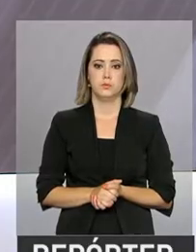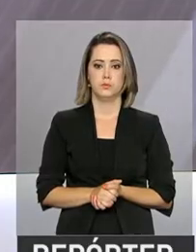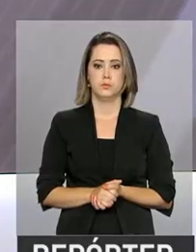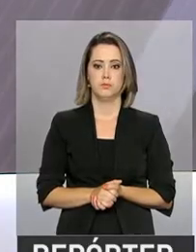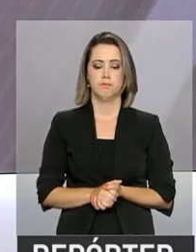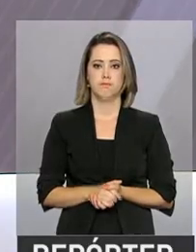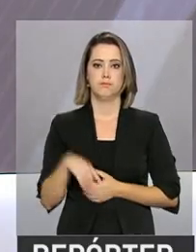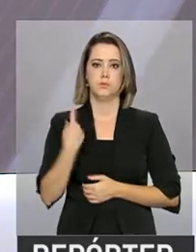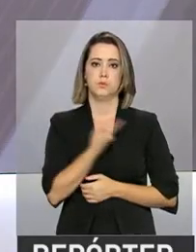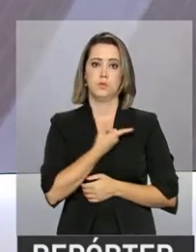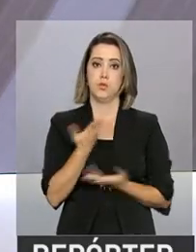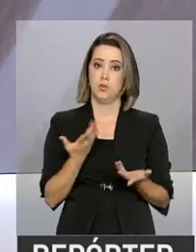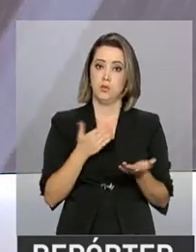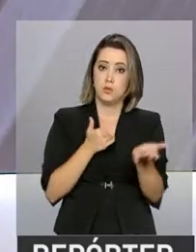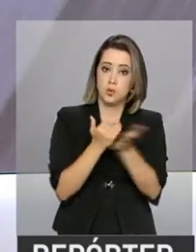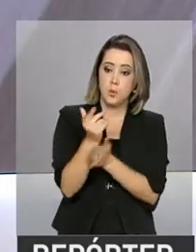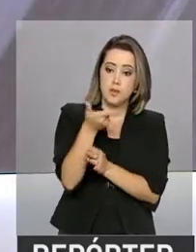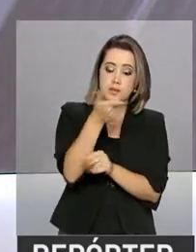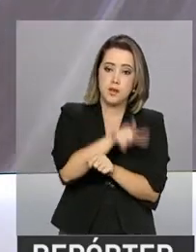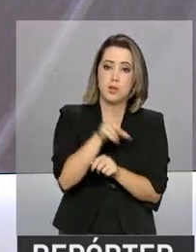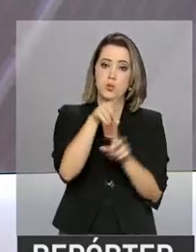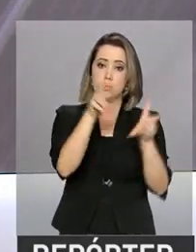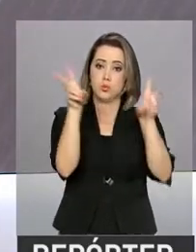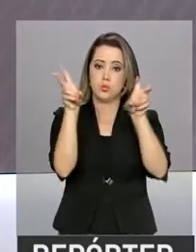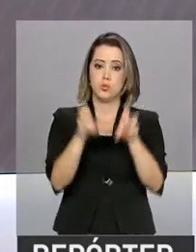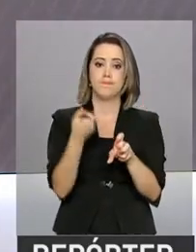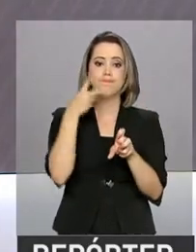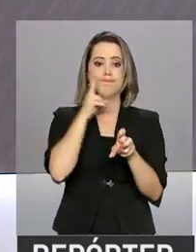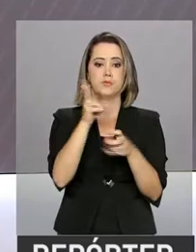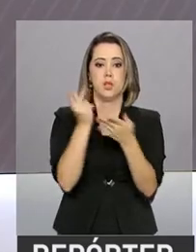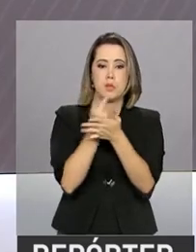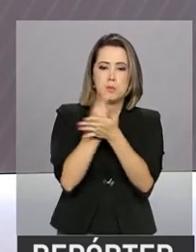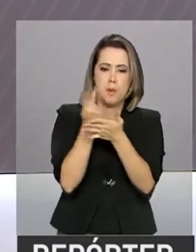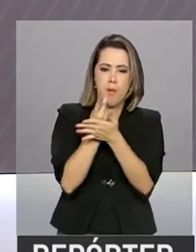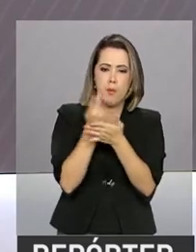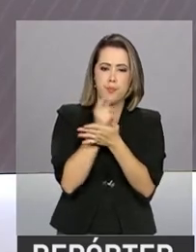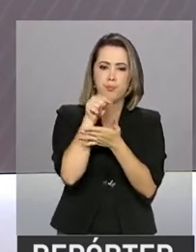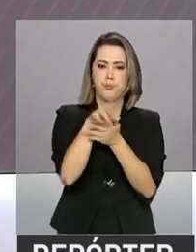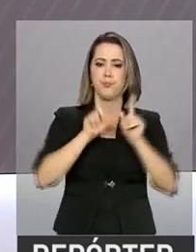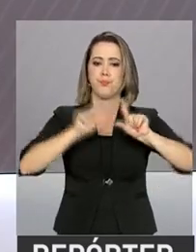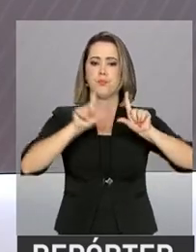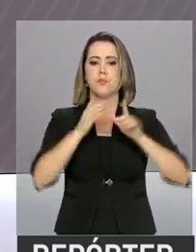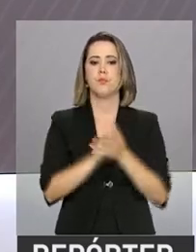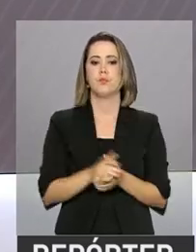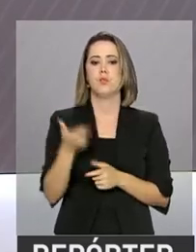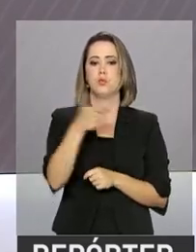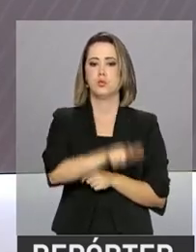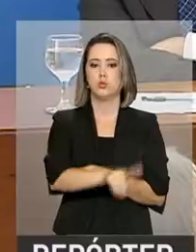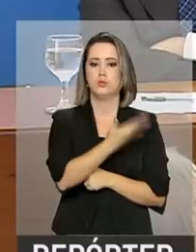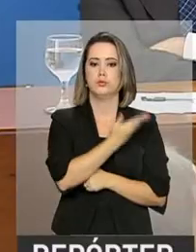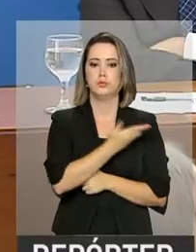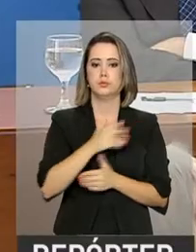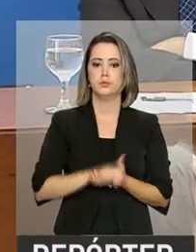aposentadoria. Nós vamos reiniciar essa matéria que, como você viu, apresentou um problema aqui na transmissão. Vamos novamente.